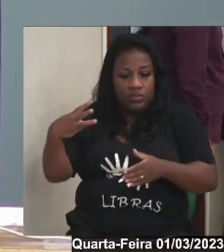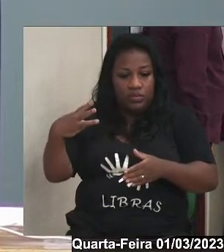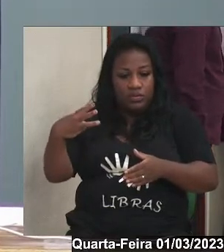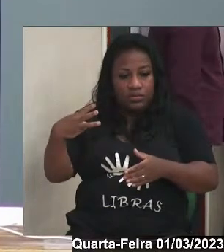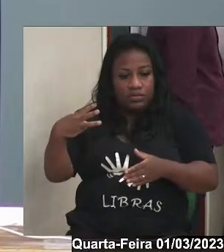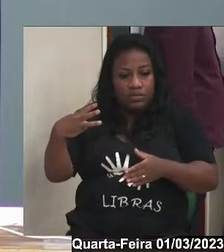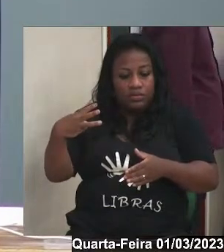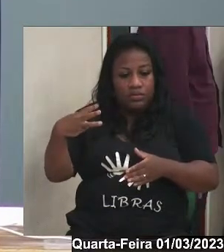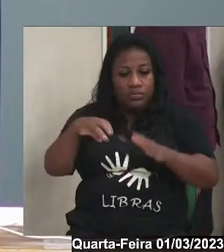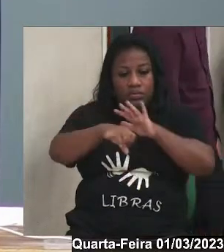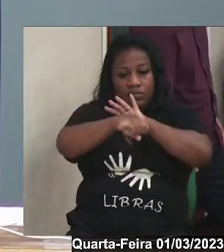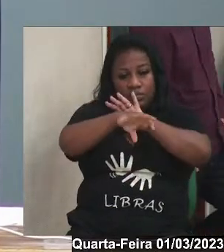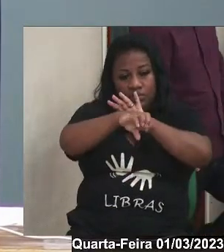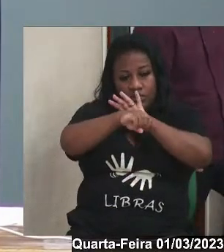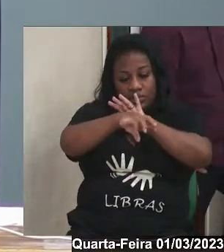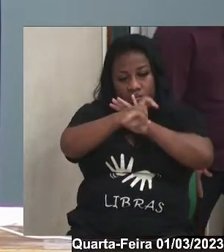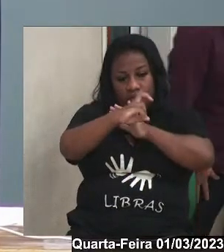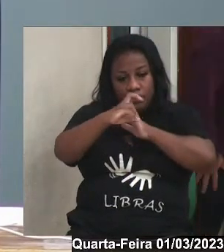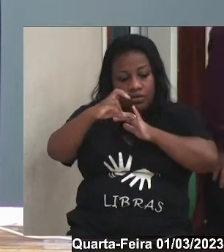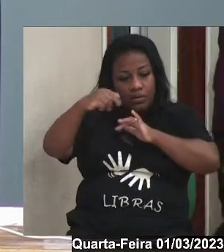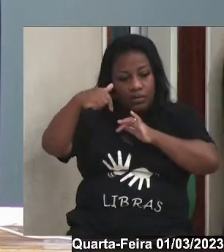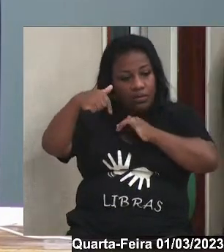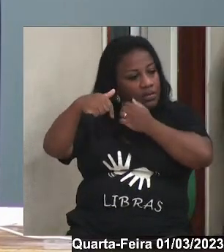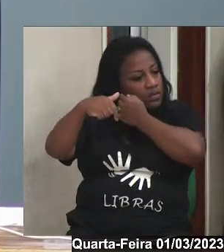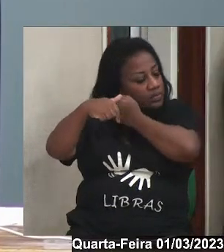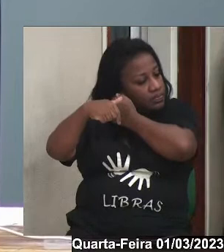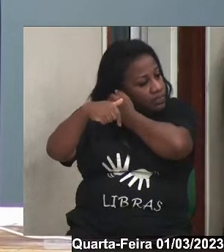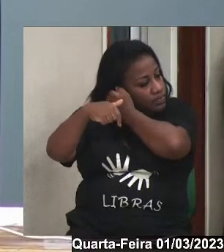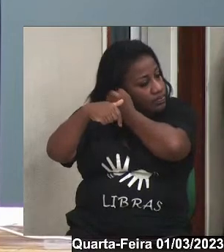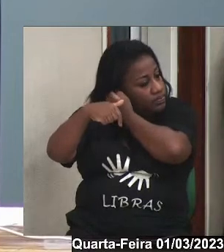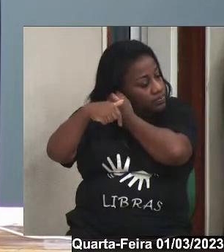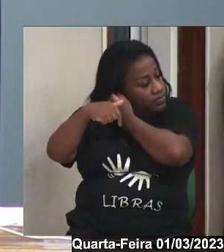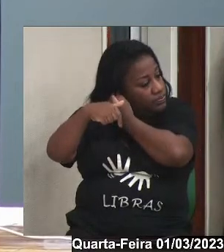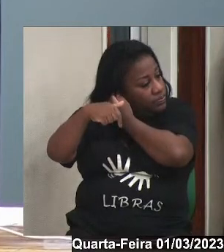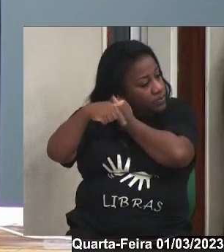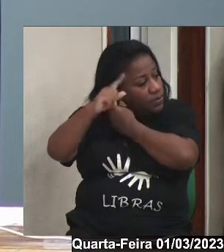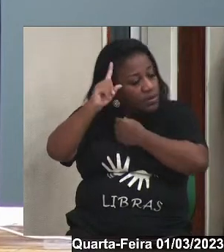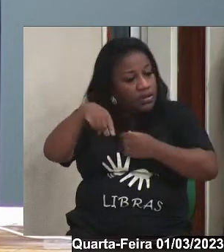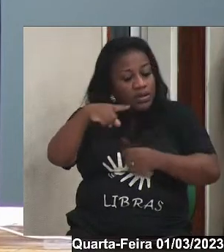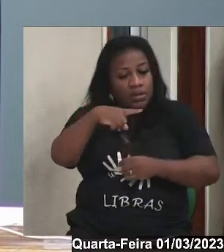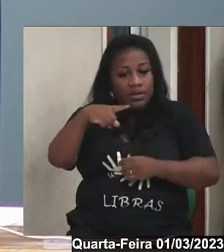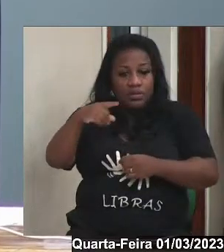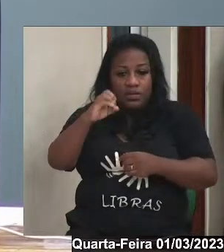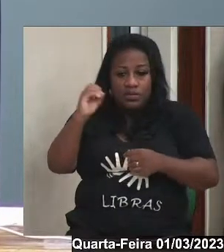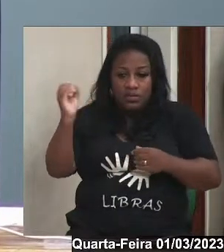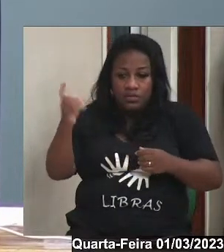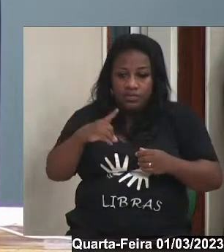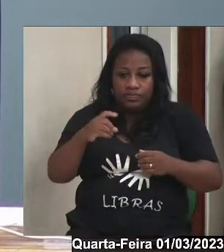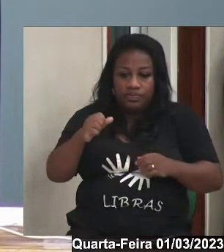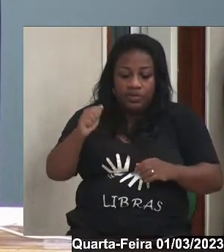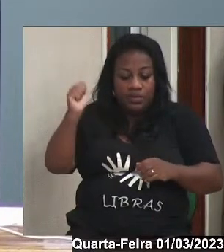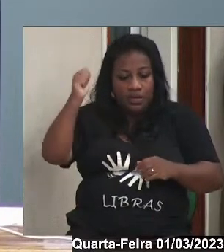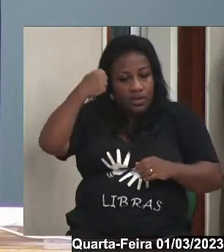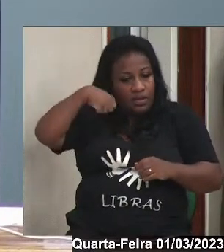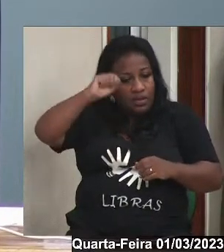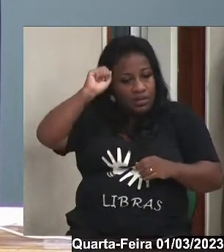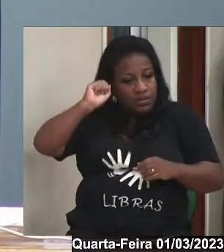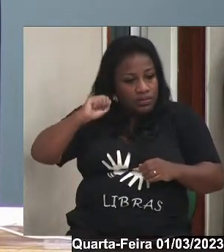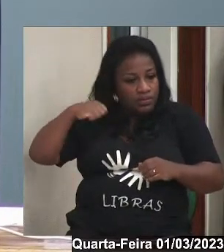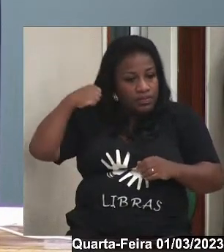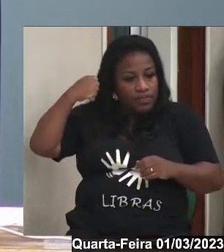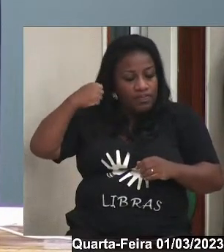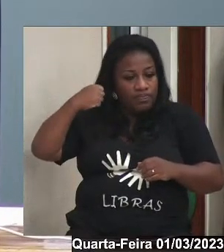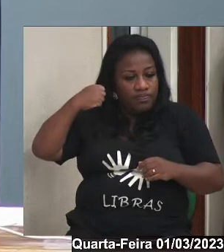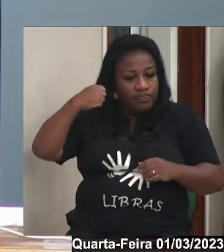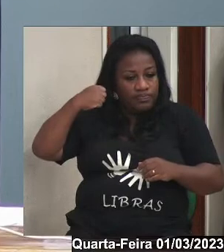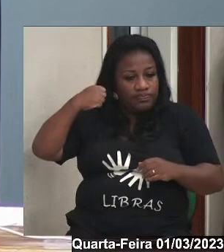Souza Betinho. Indicação 57, 58, 59, 62, 63/2023, de autoria vereadora Aline Lima